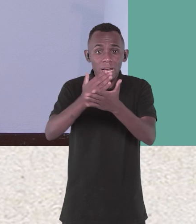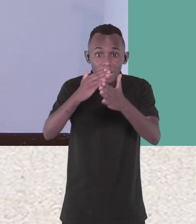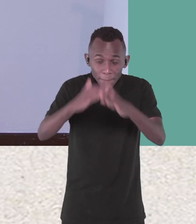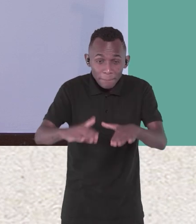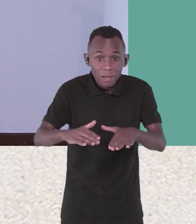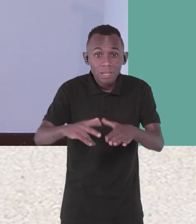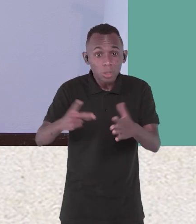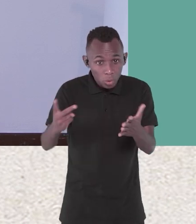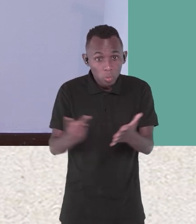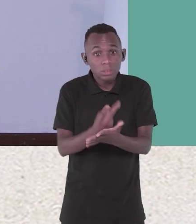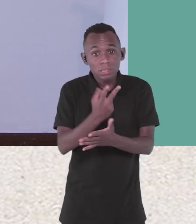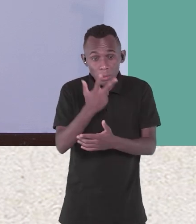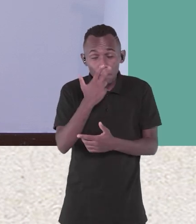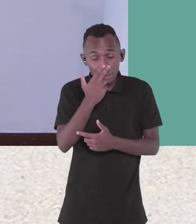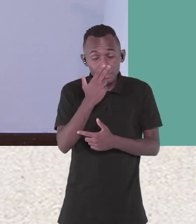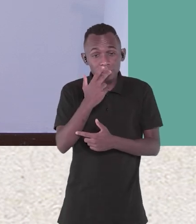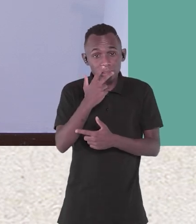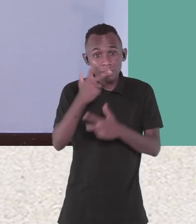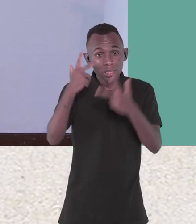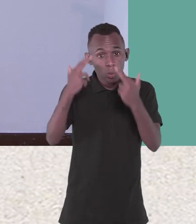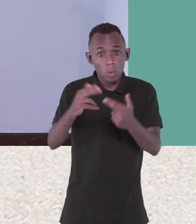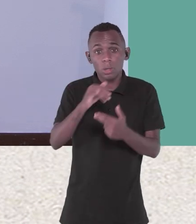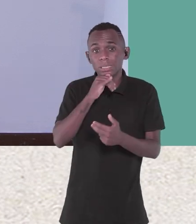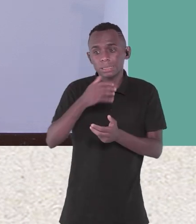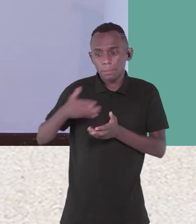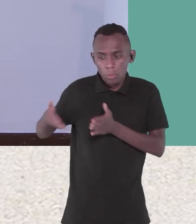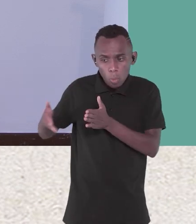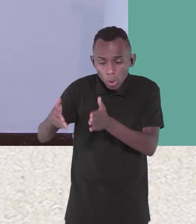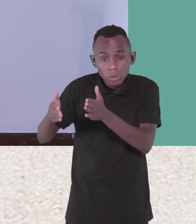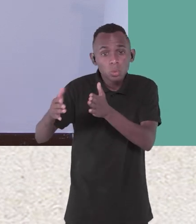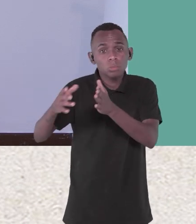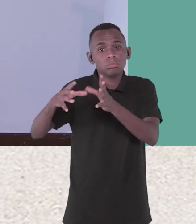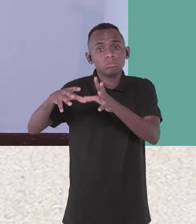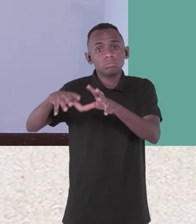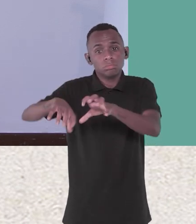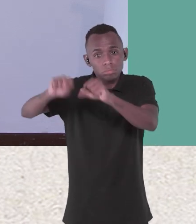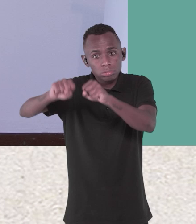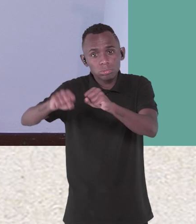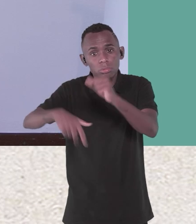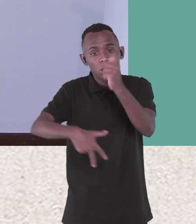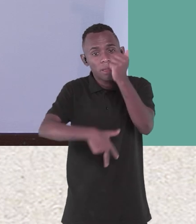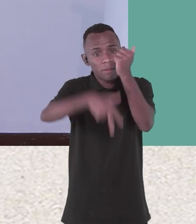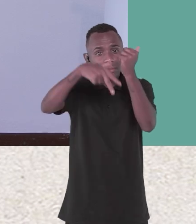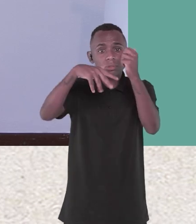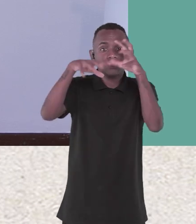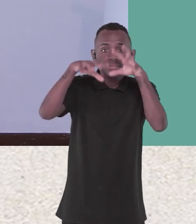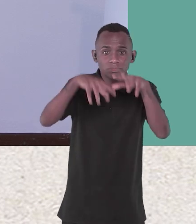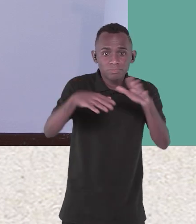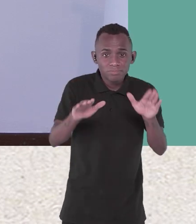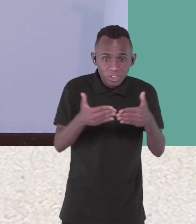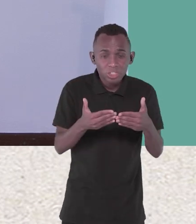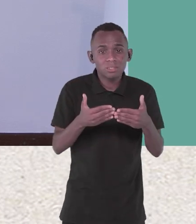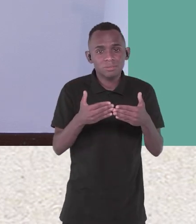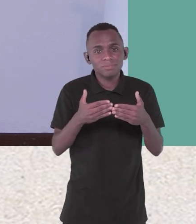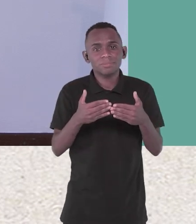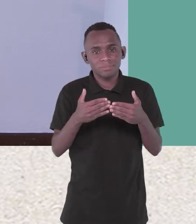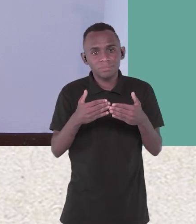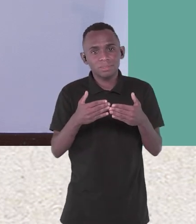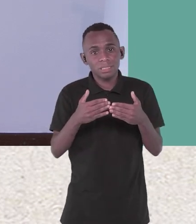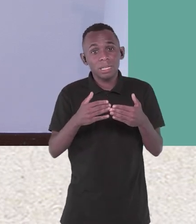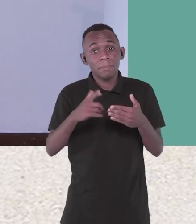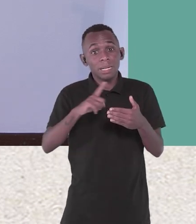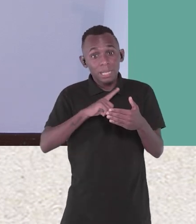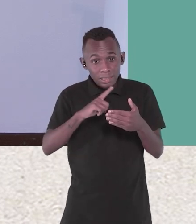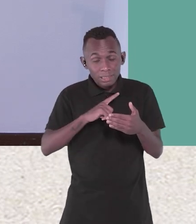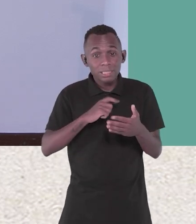era literal, com corredor, com elevador fechado, para justamente ter